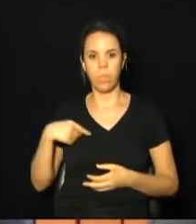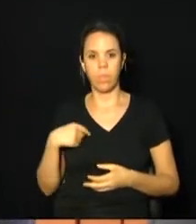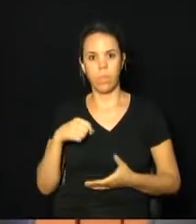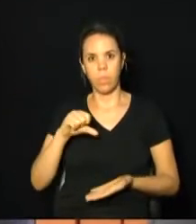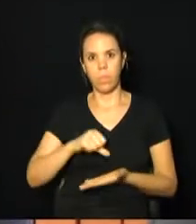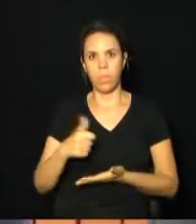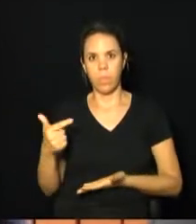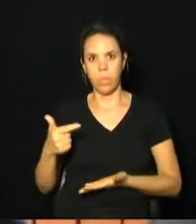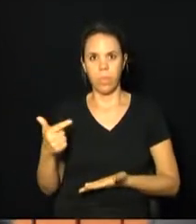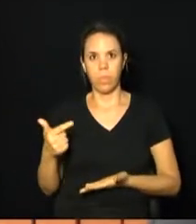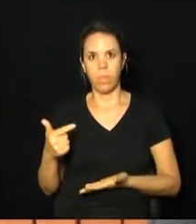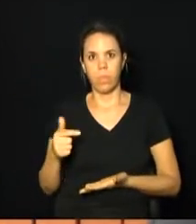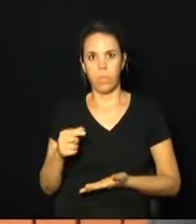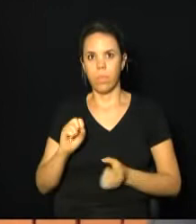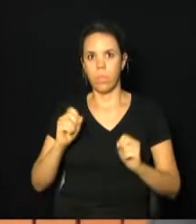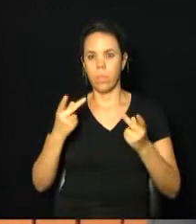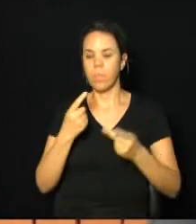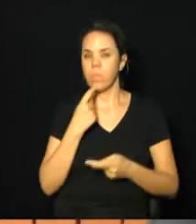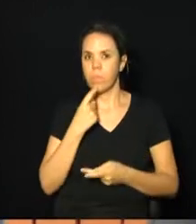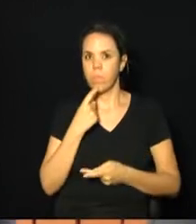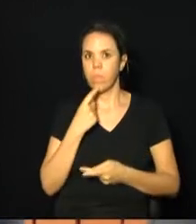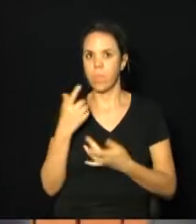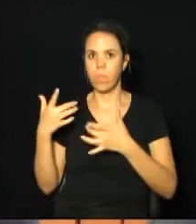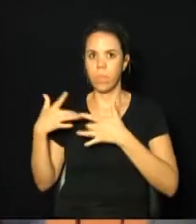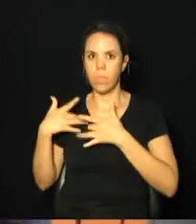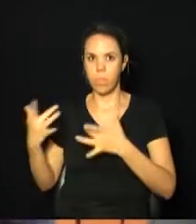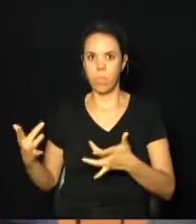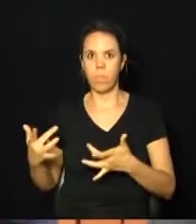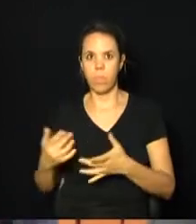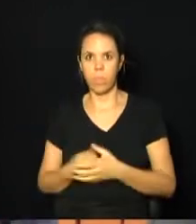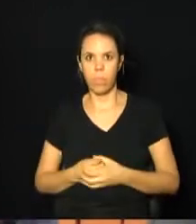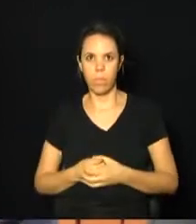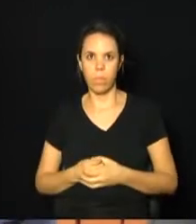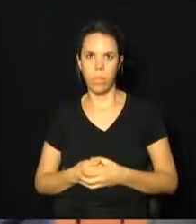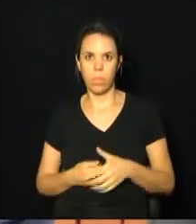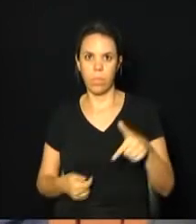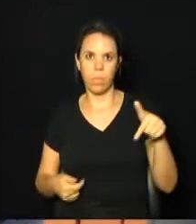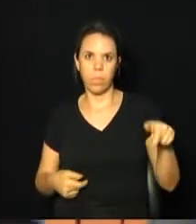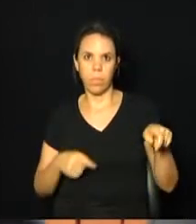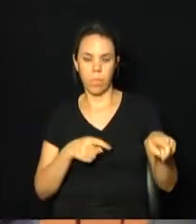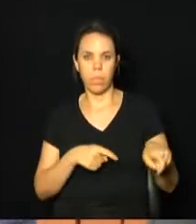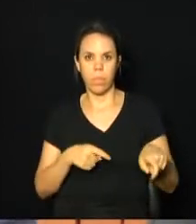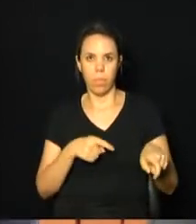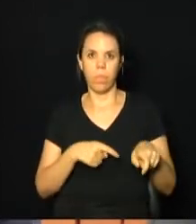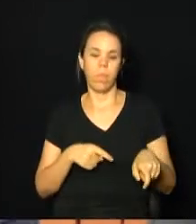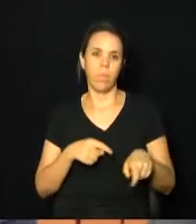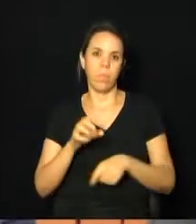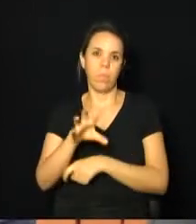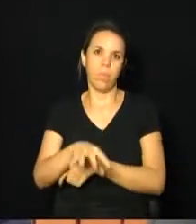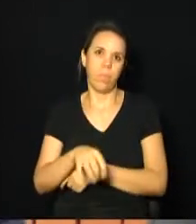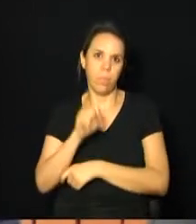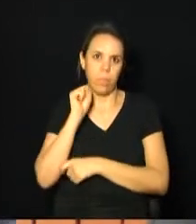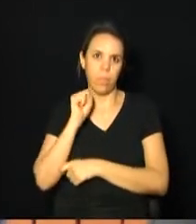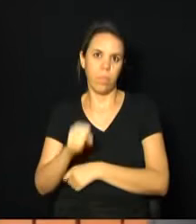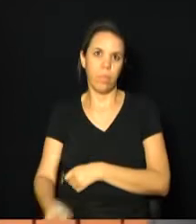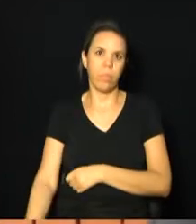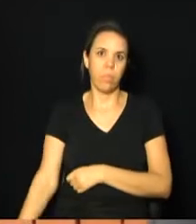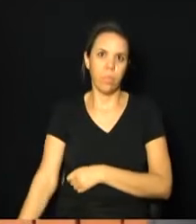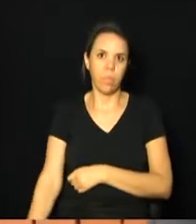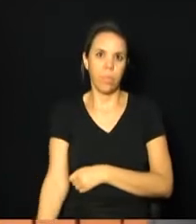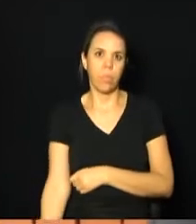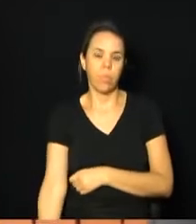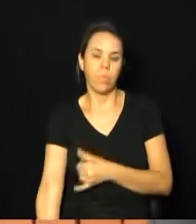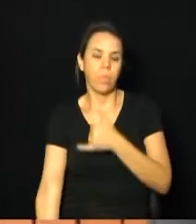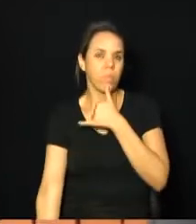2, o Shopping Campinas, parece que tinha uma doação de 7 roçadeiras para a Regional 2.